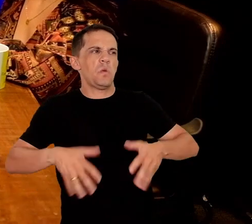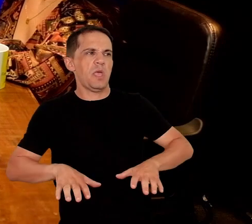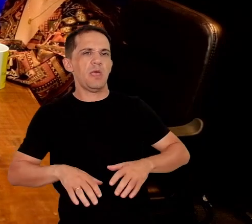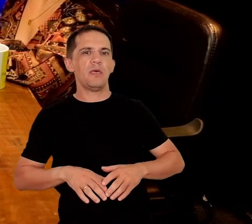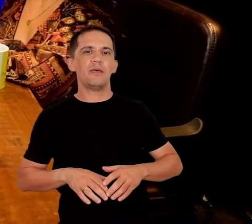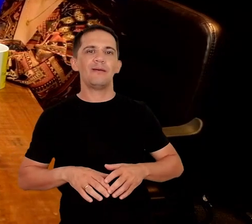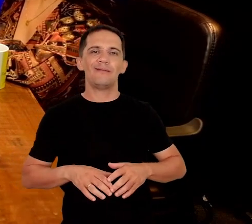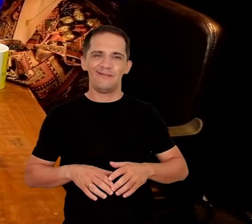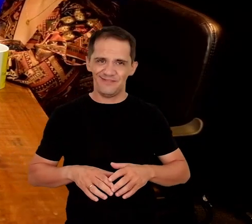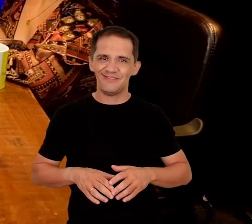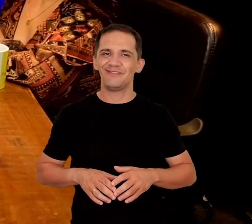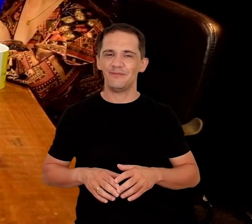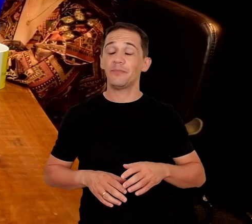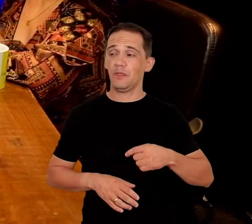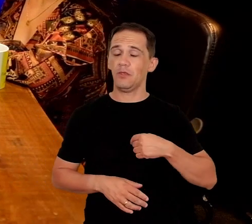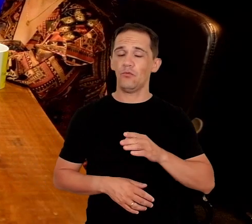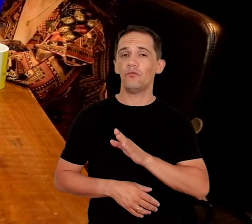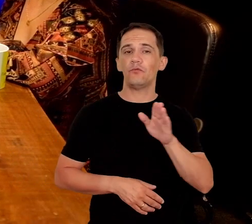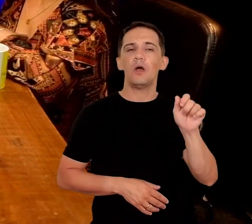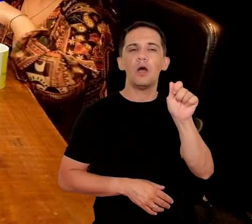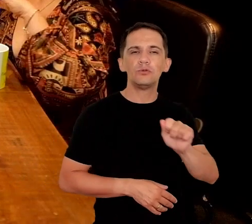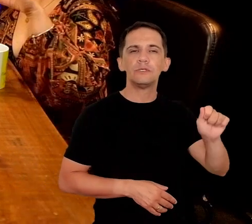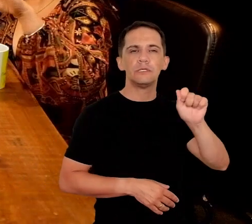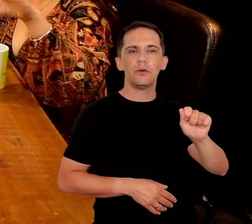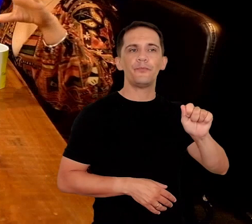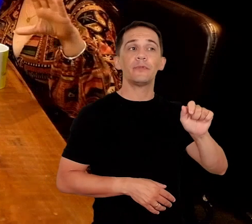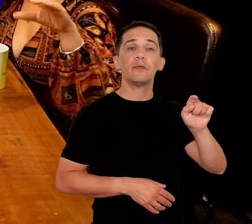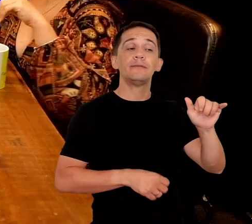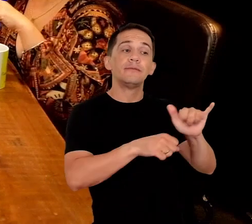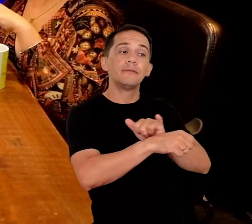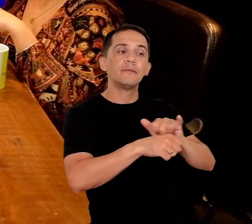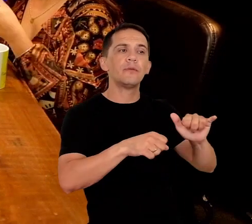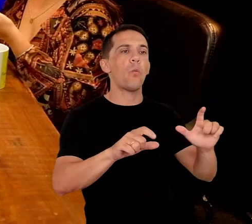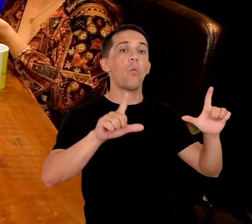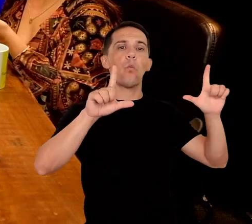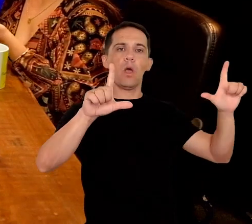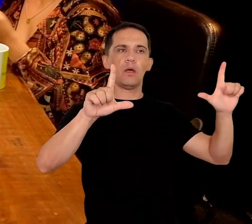querem, né? Expressões. Quando eu fui lá na associação, eles tinham uns quadros, mas não